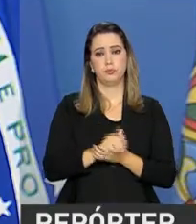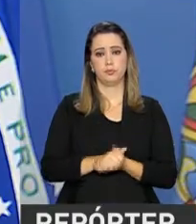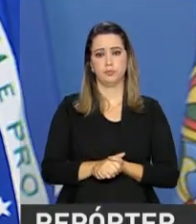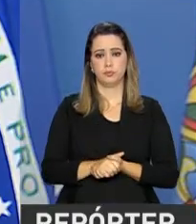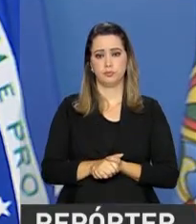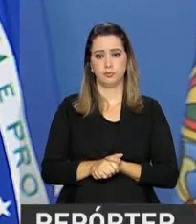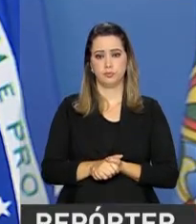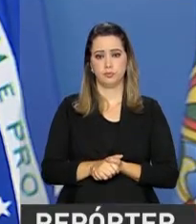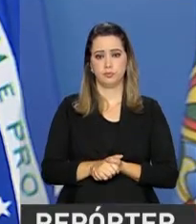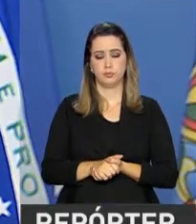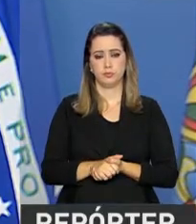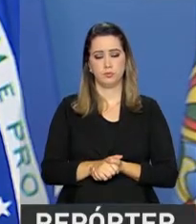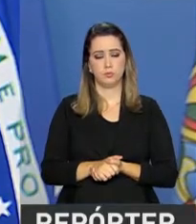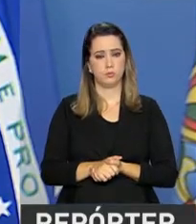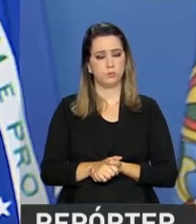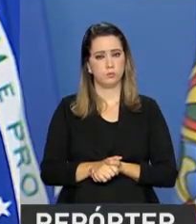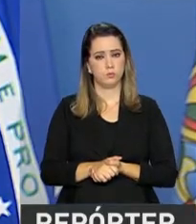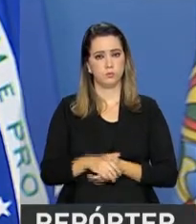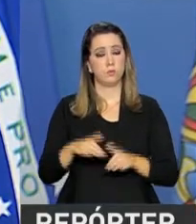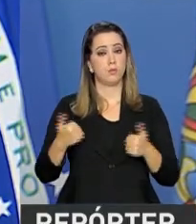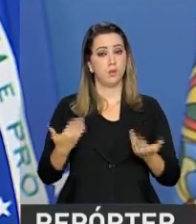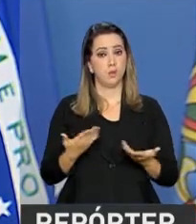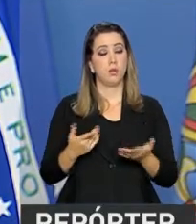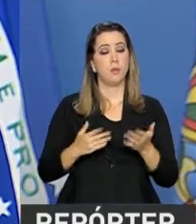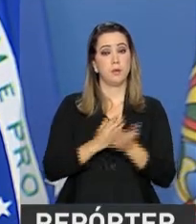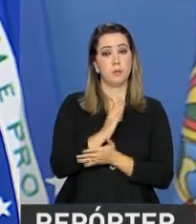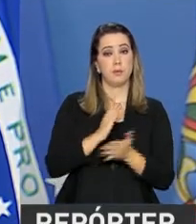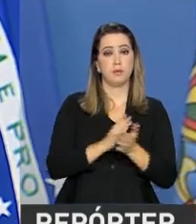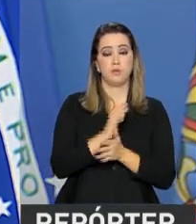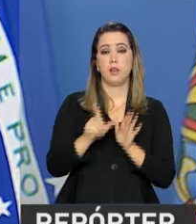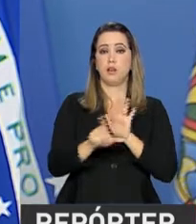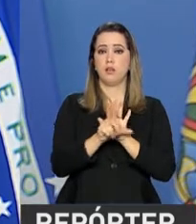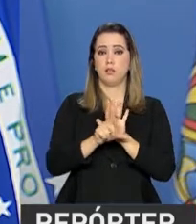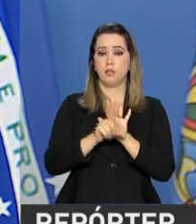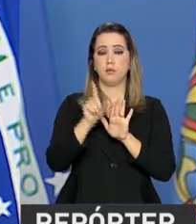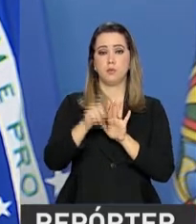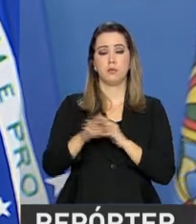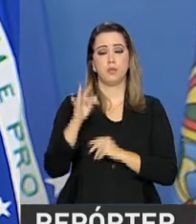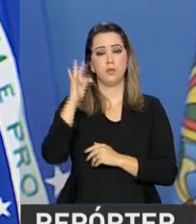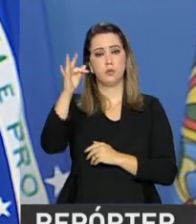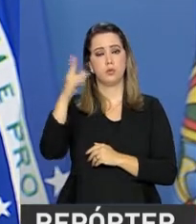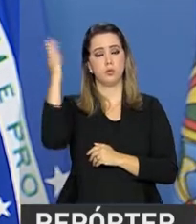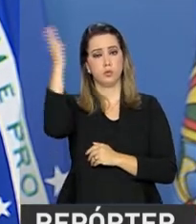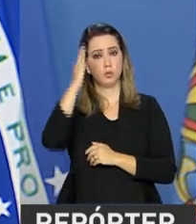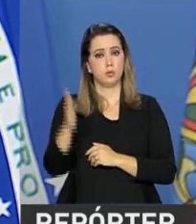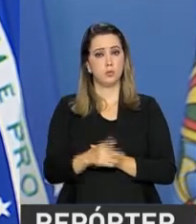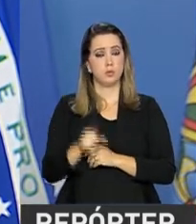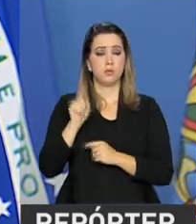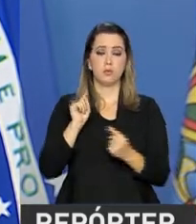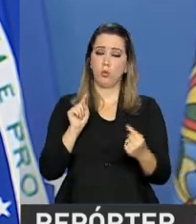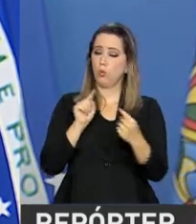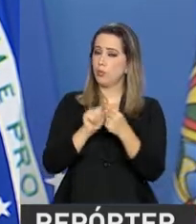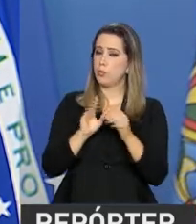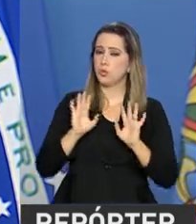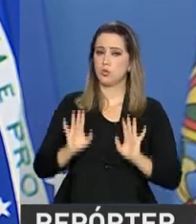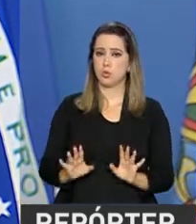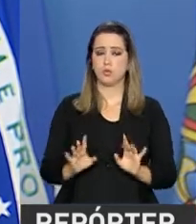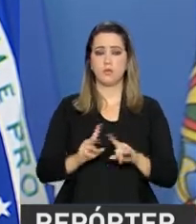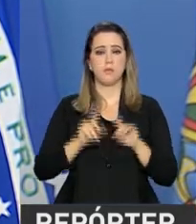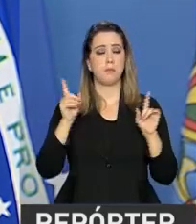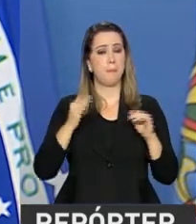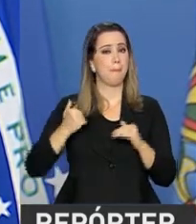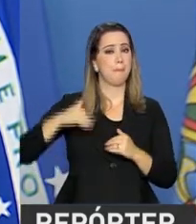para aprovar a reforma é o futuro do país que está em foco mas mais do que